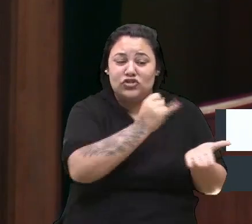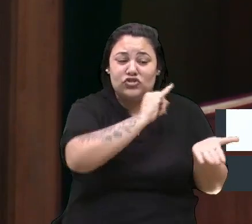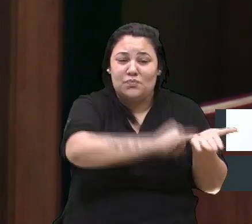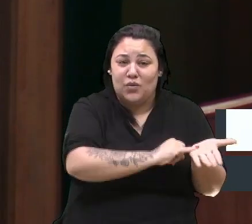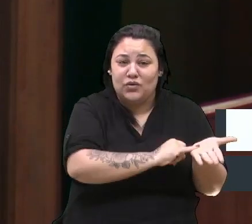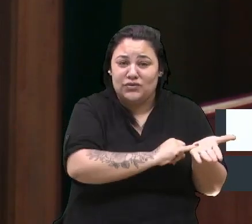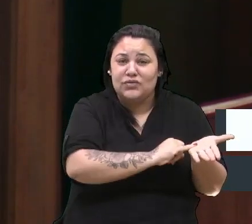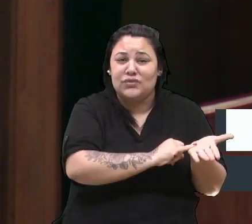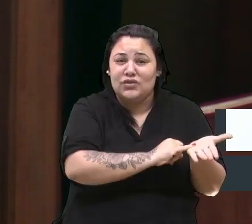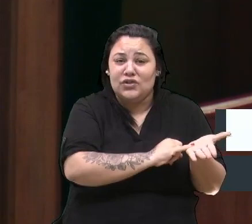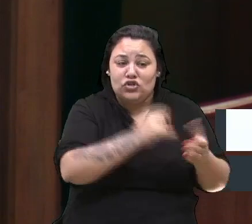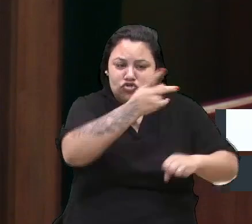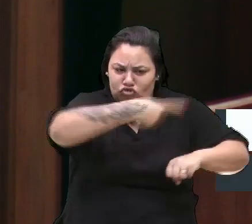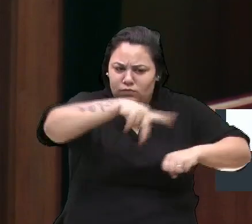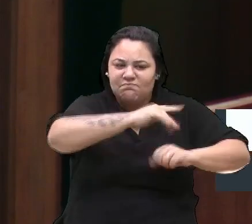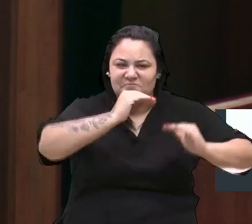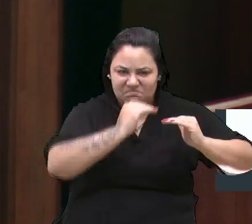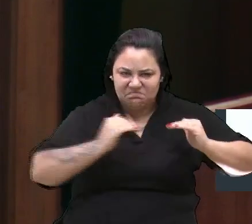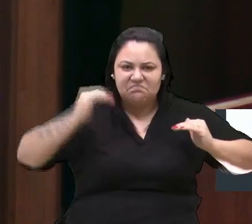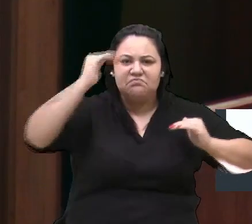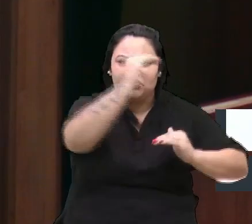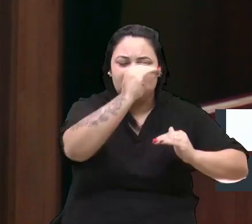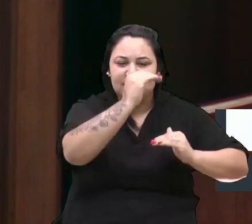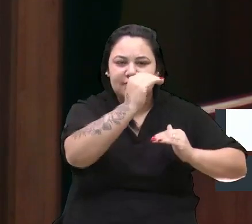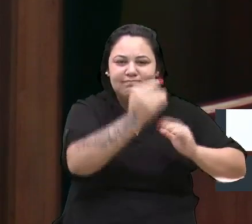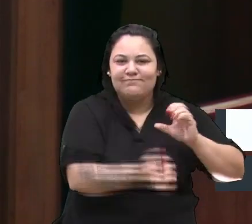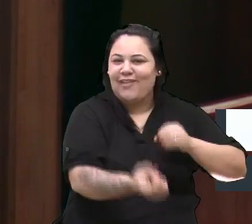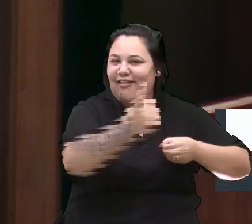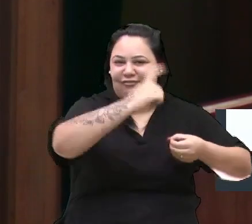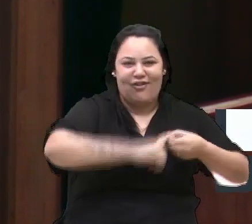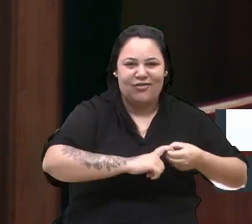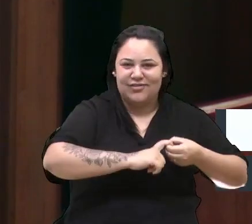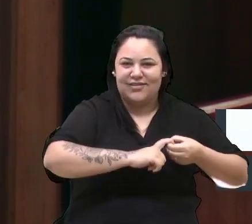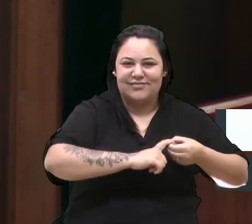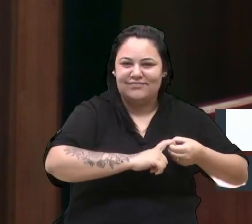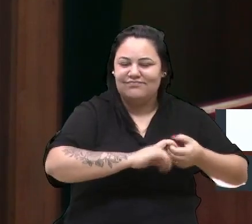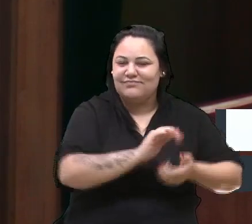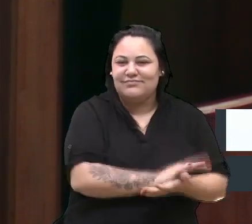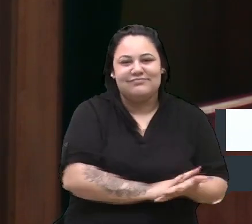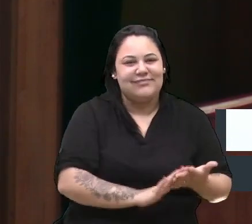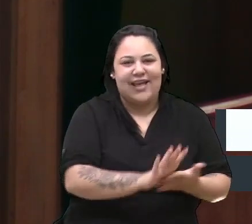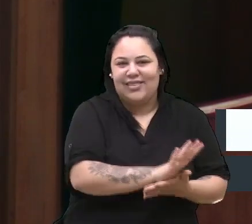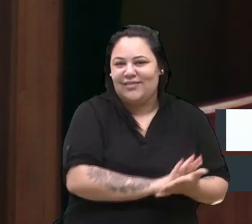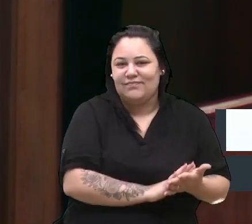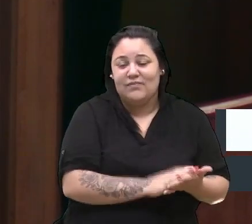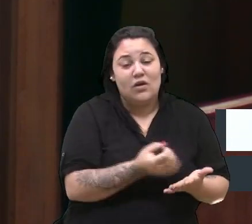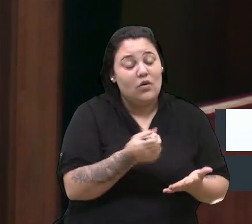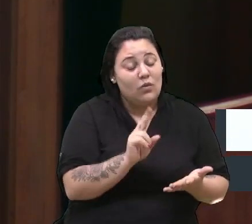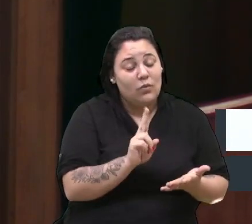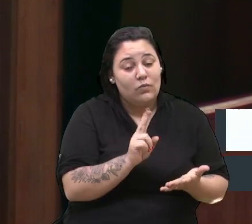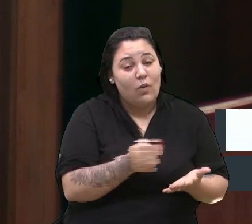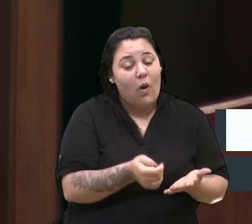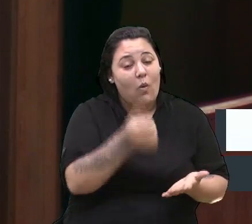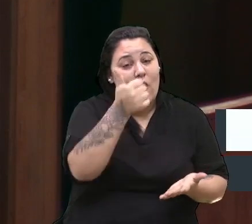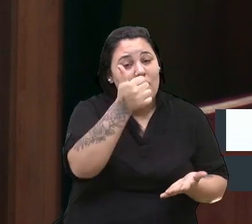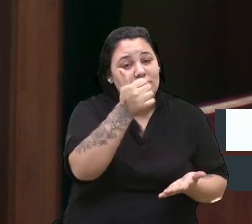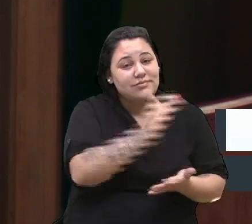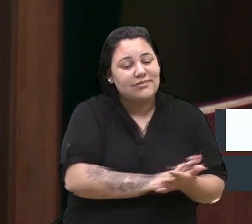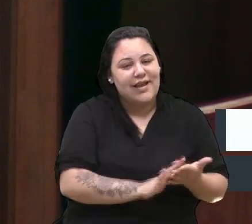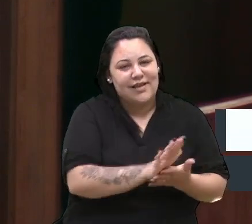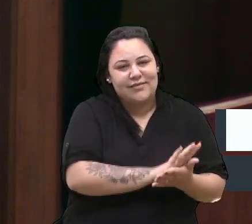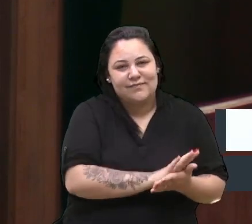desenvolvidos e não tem nada em retorno. Ou quase nada, pelo menos. Temos um